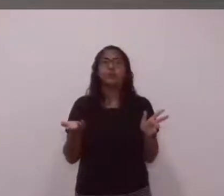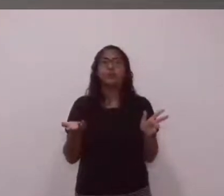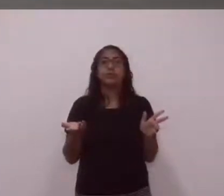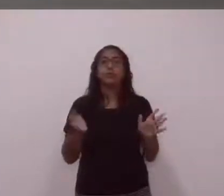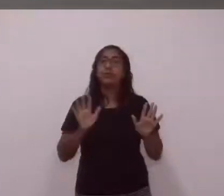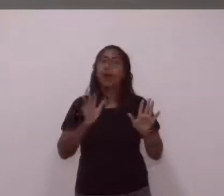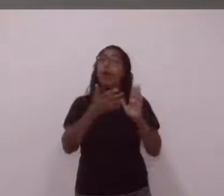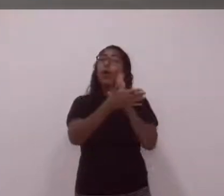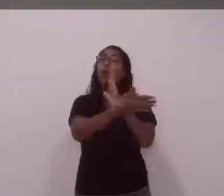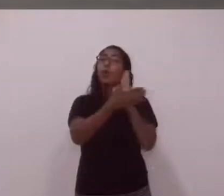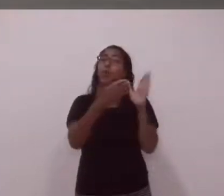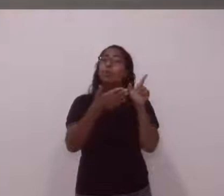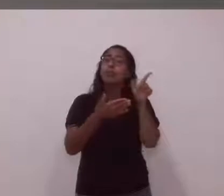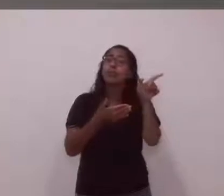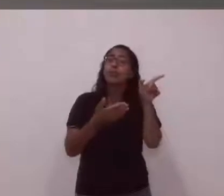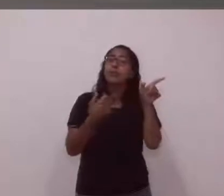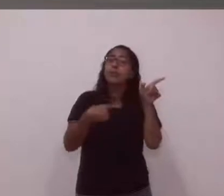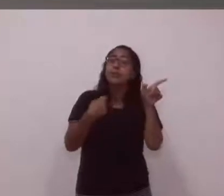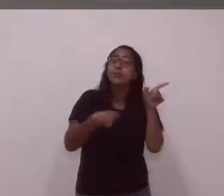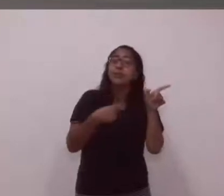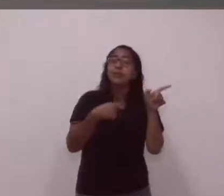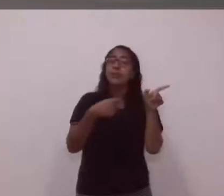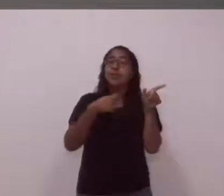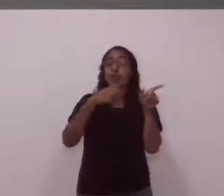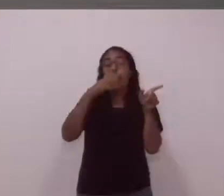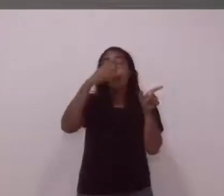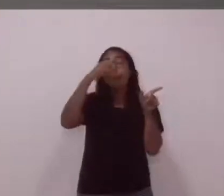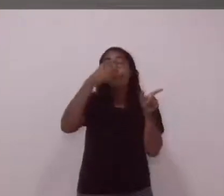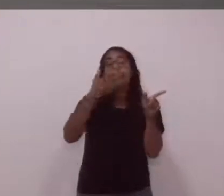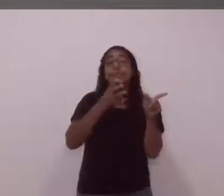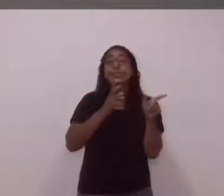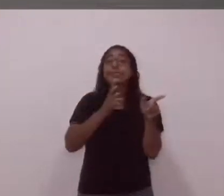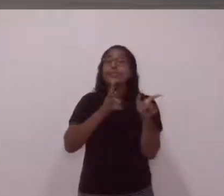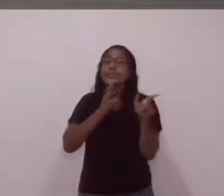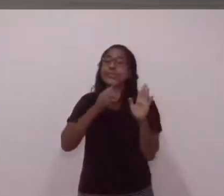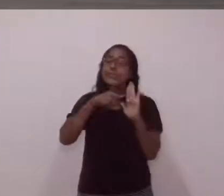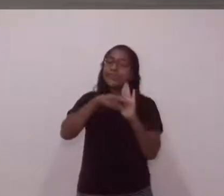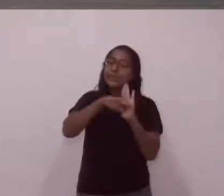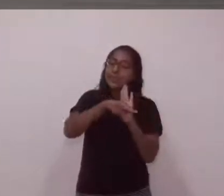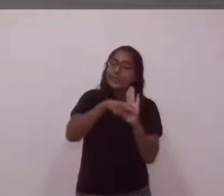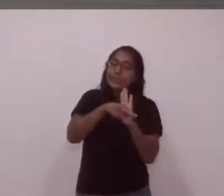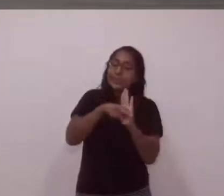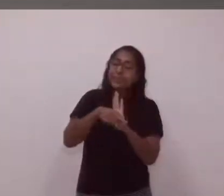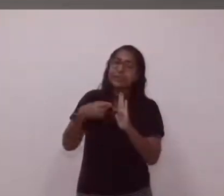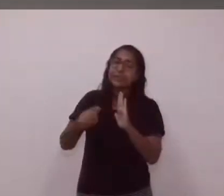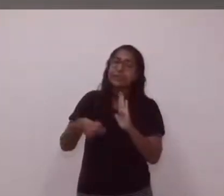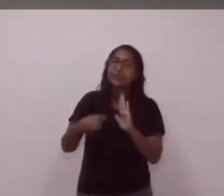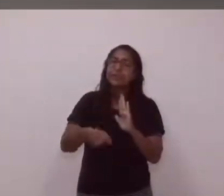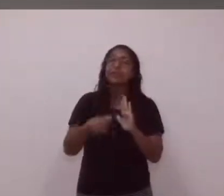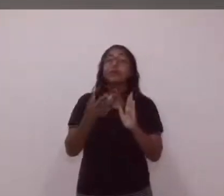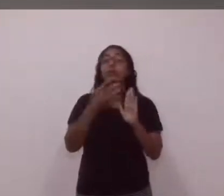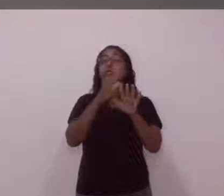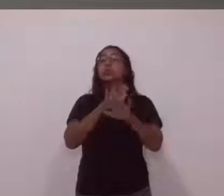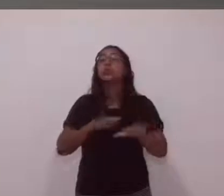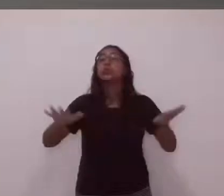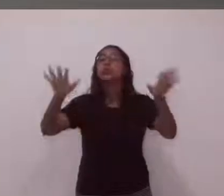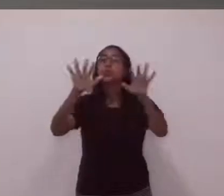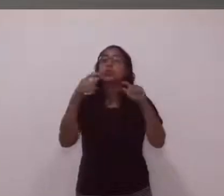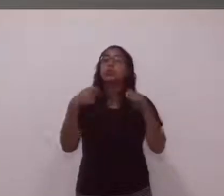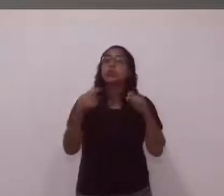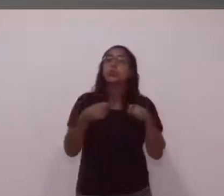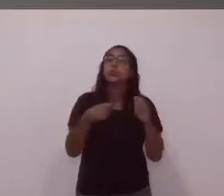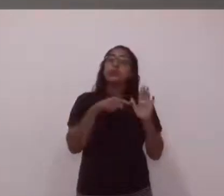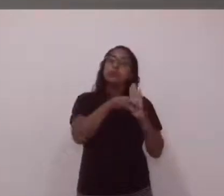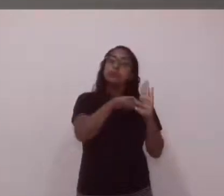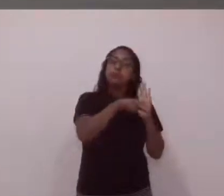infelizmente é isso mas procura saber então eu espero que a população possa procurar saber as verdades como que acontece